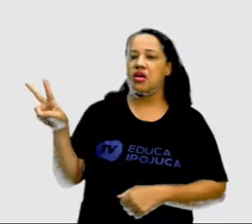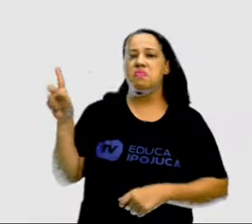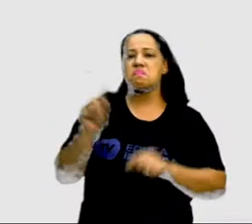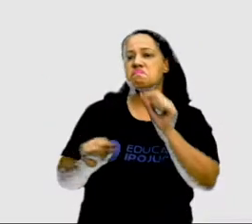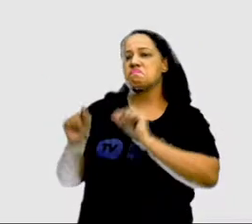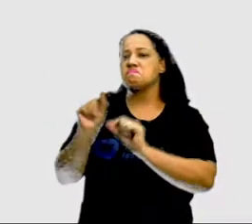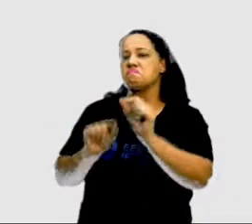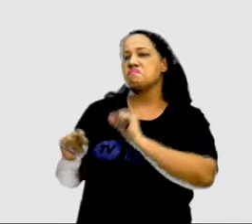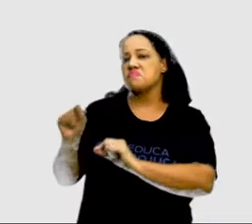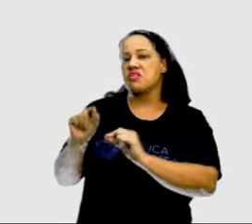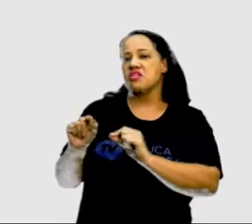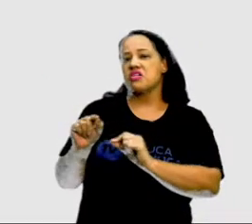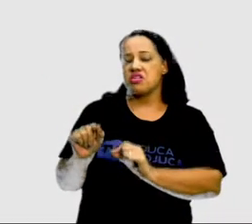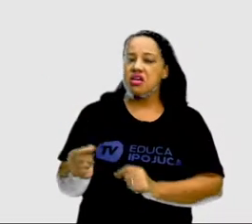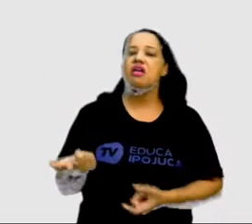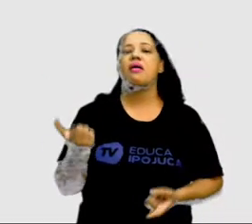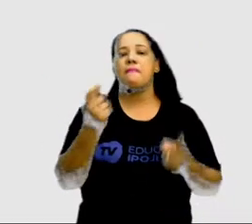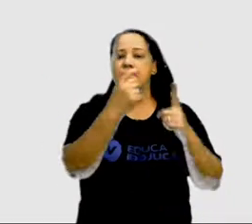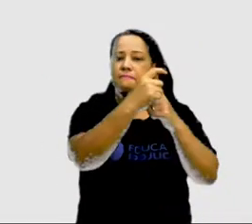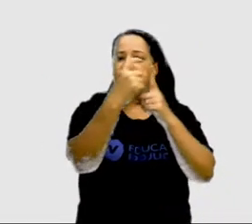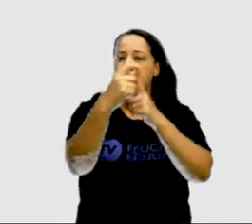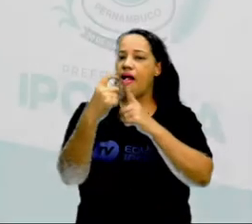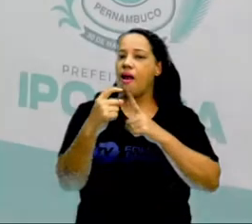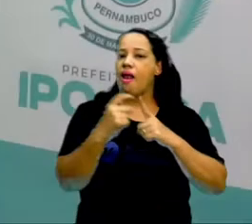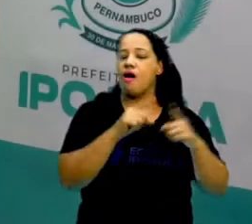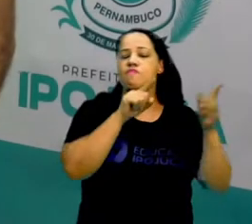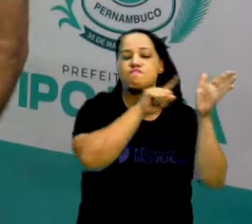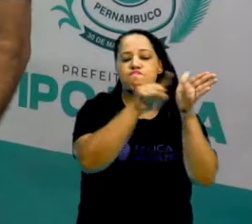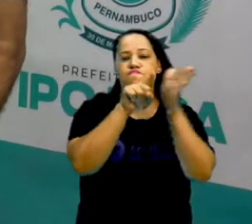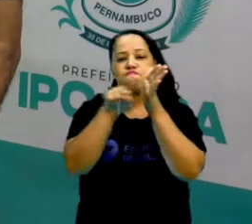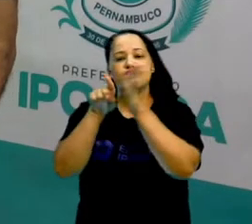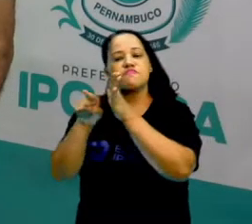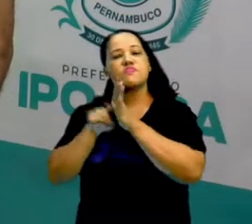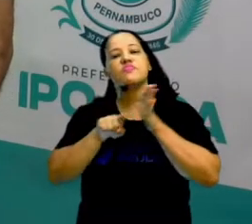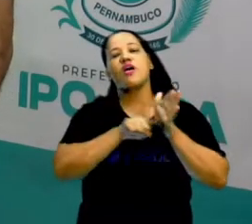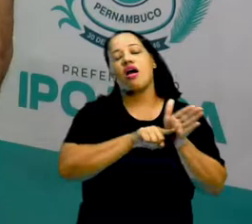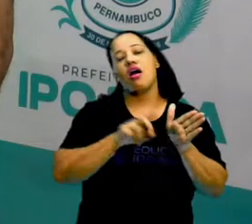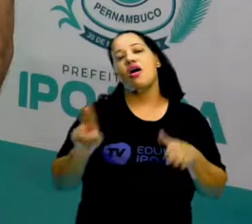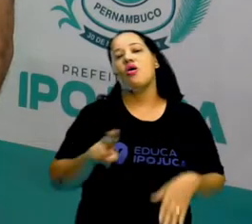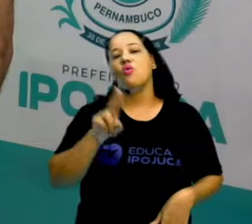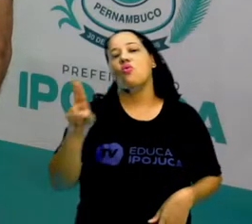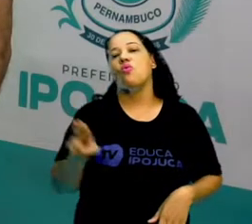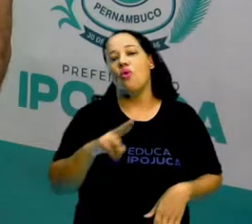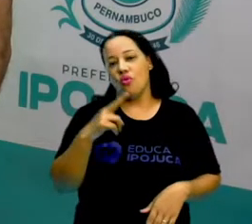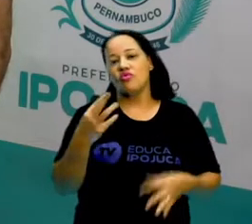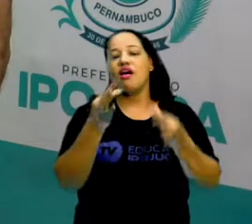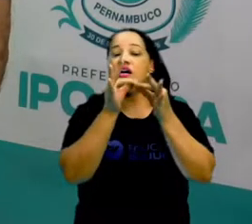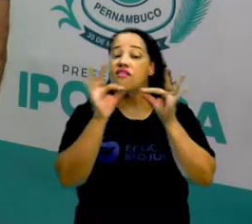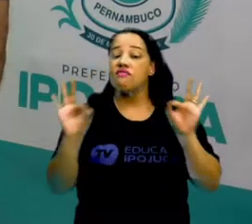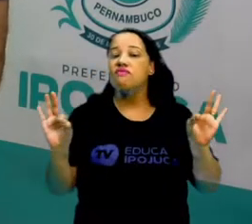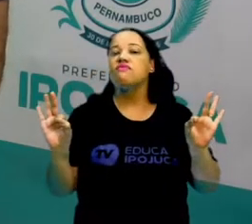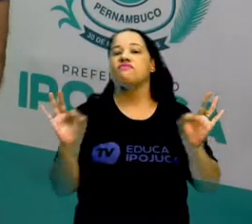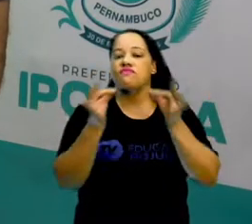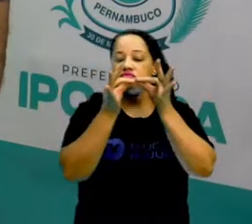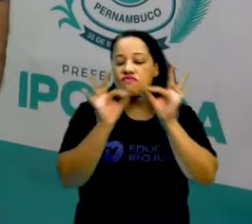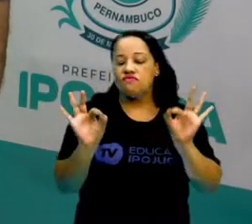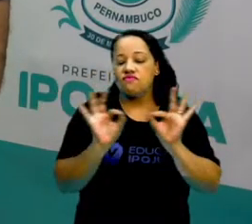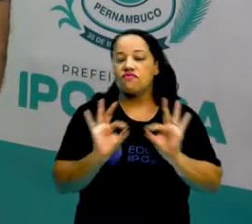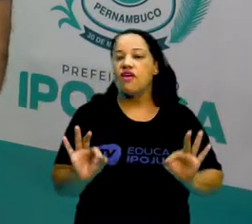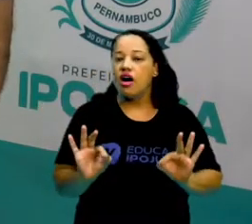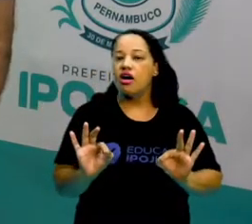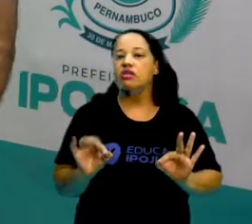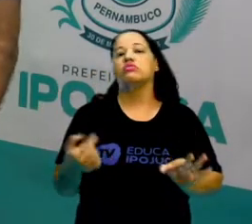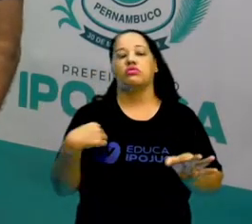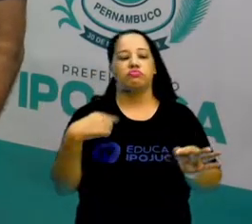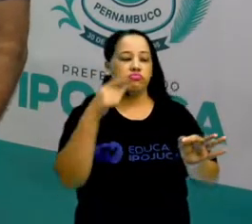questions? São palavras interrogativas que nós vamos utilizar na formação de frases que vão perguntar algo